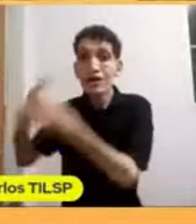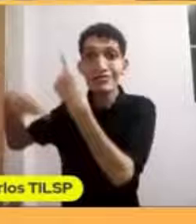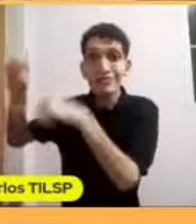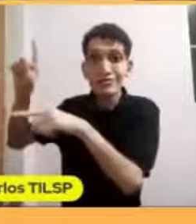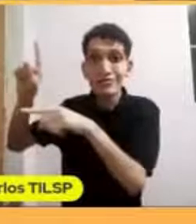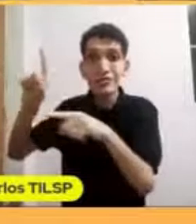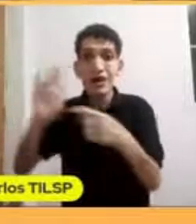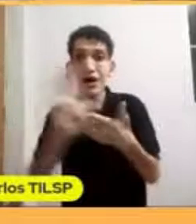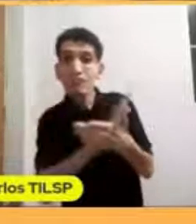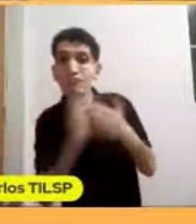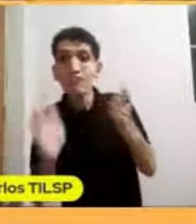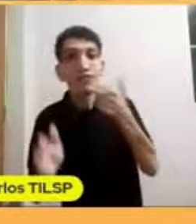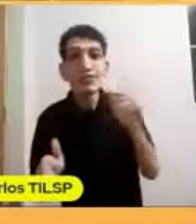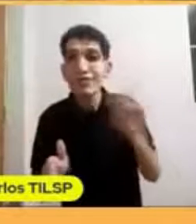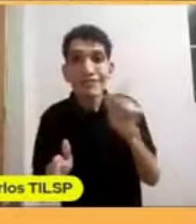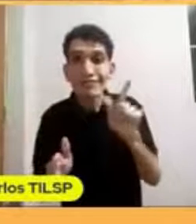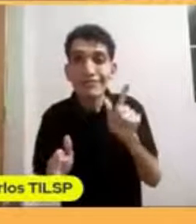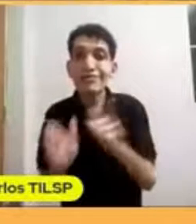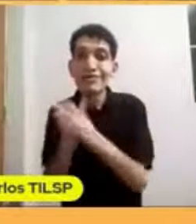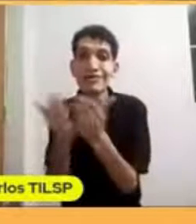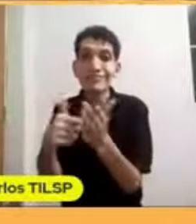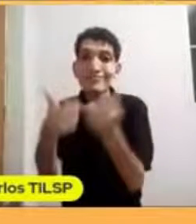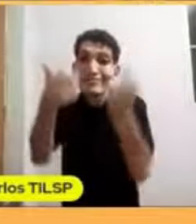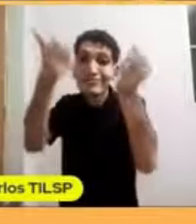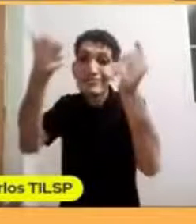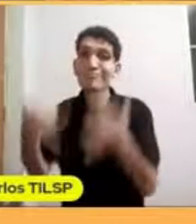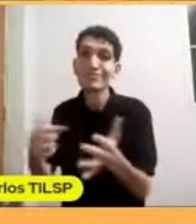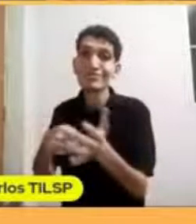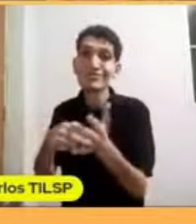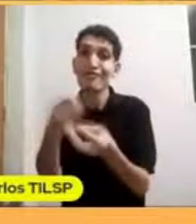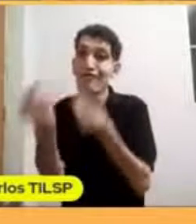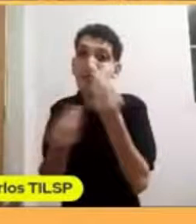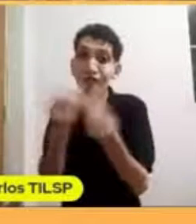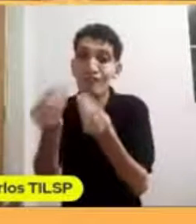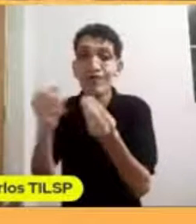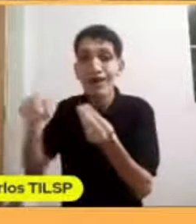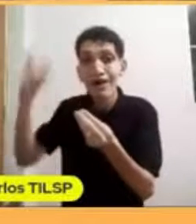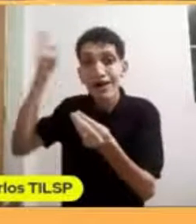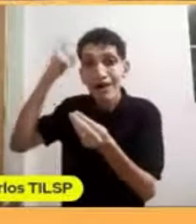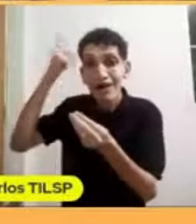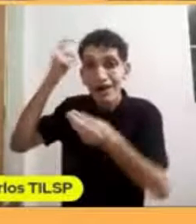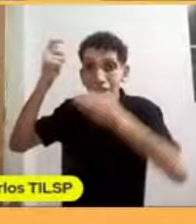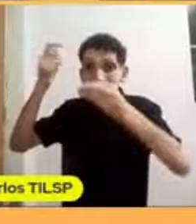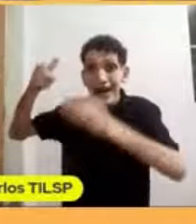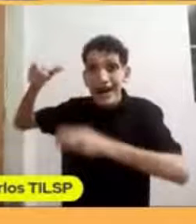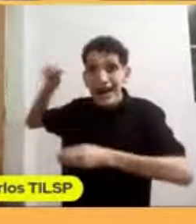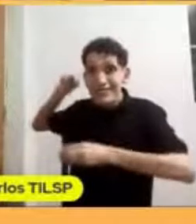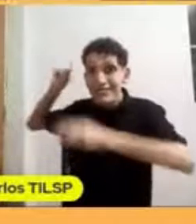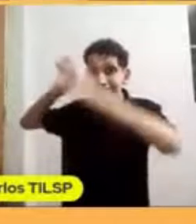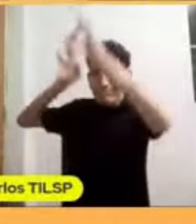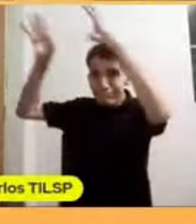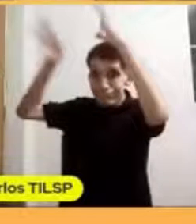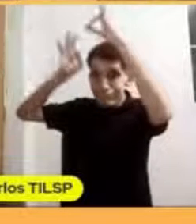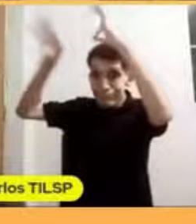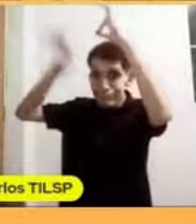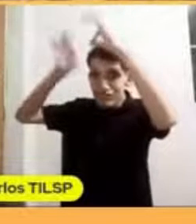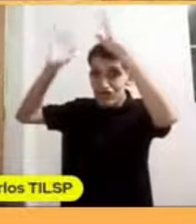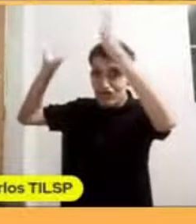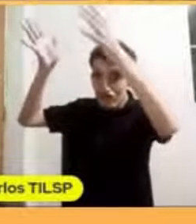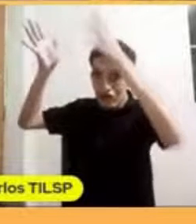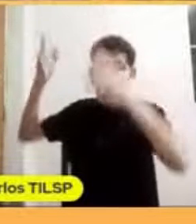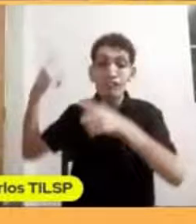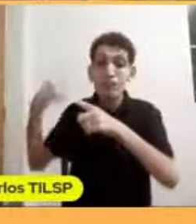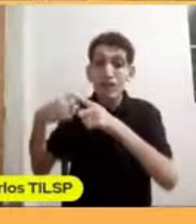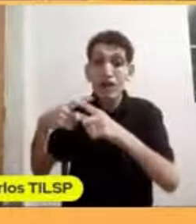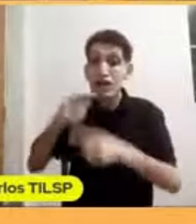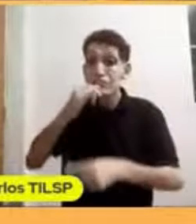do mindset para mim, né? Esse conceito do mindset construtivo, né? Que é essa questão da gente pensar de